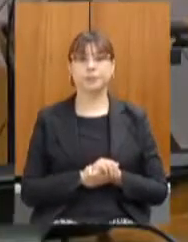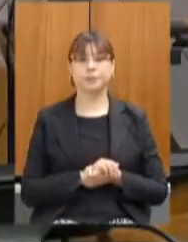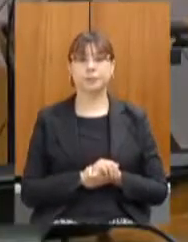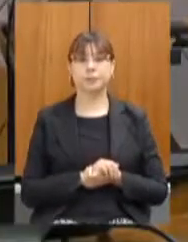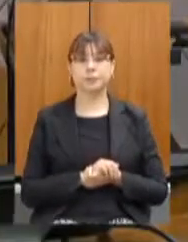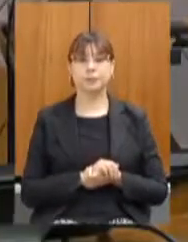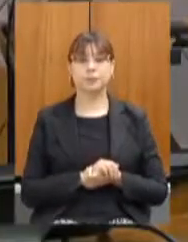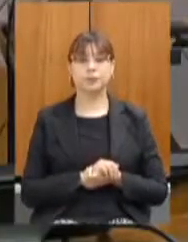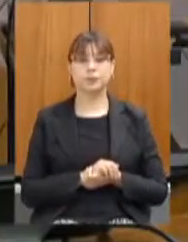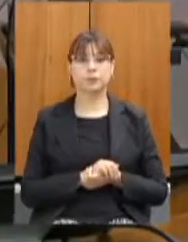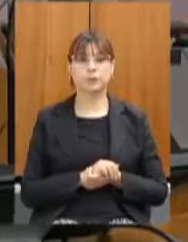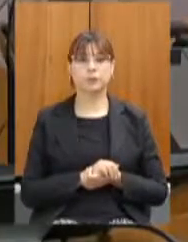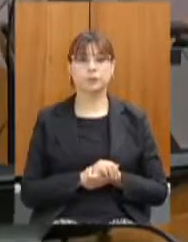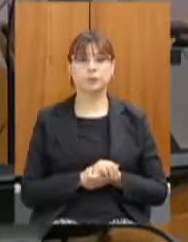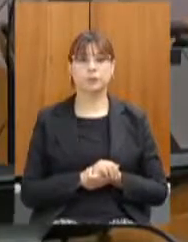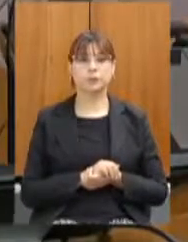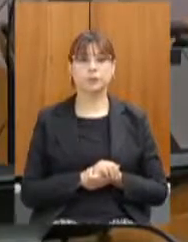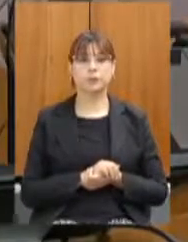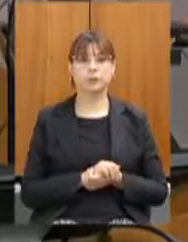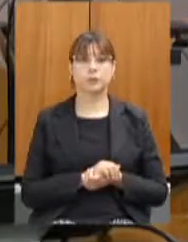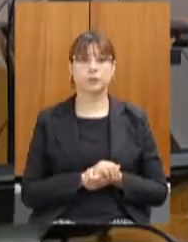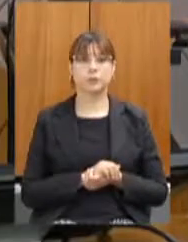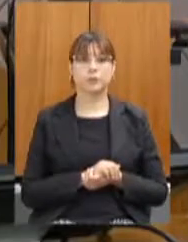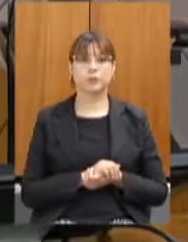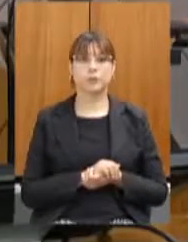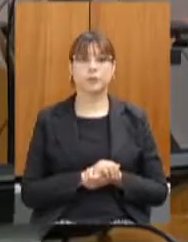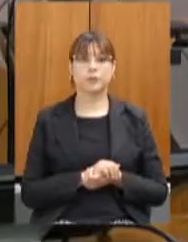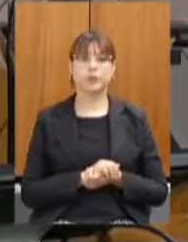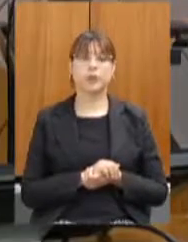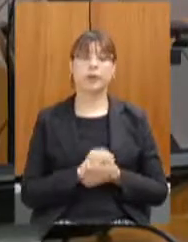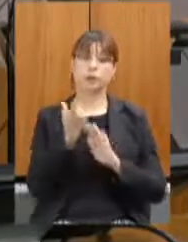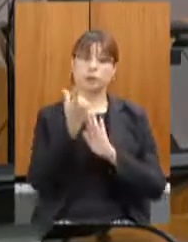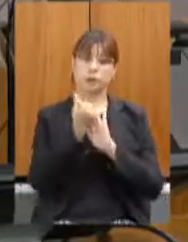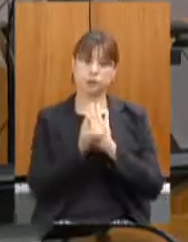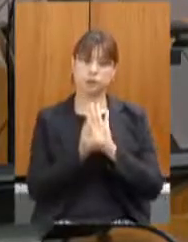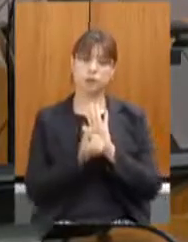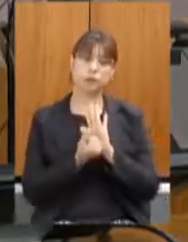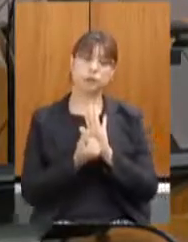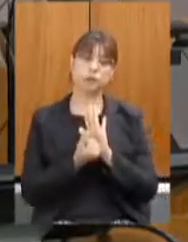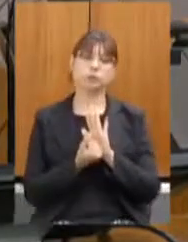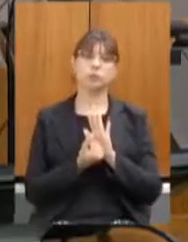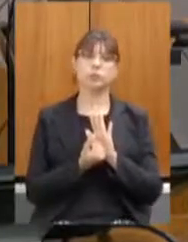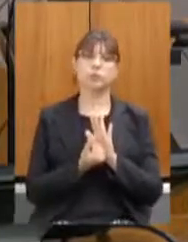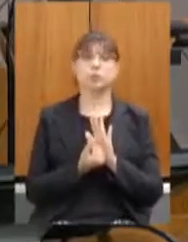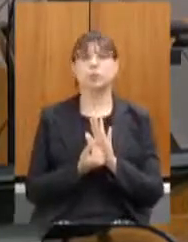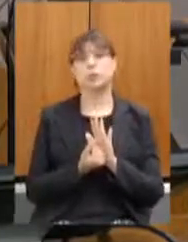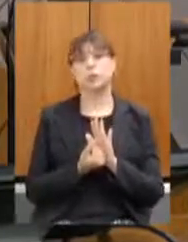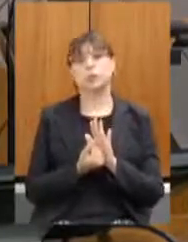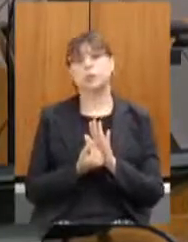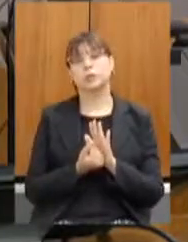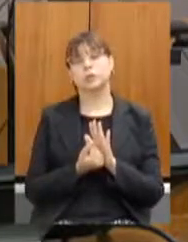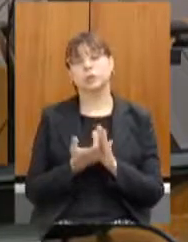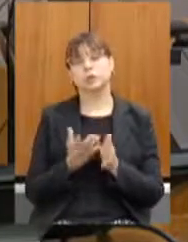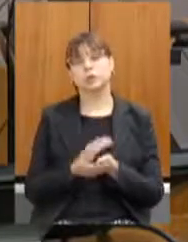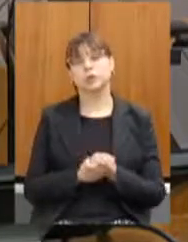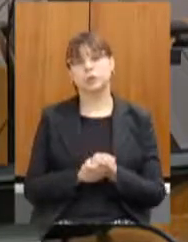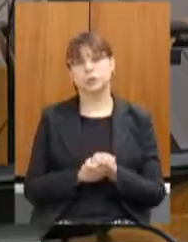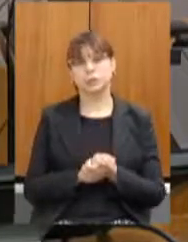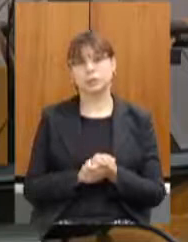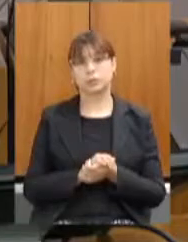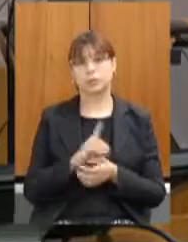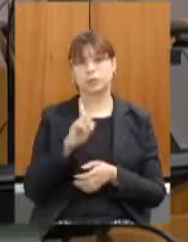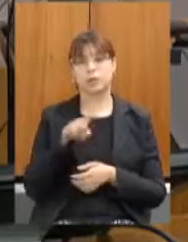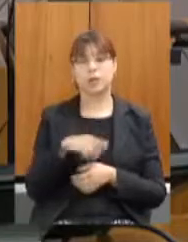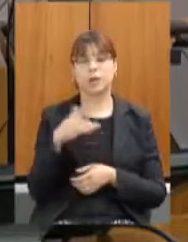a execução físico-orçamentária então entre Janeiro e agosto tá o saúde redes é